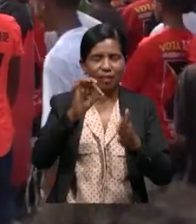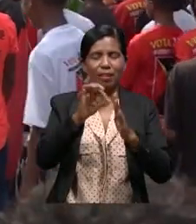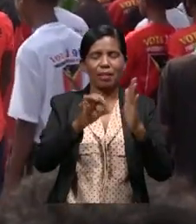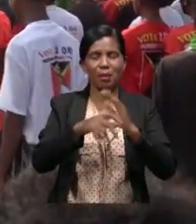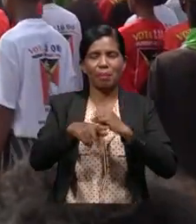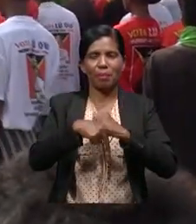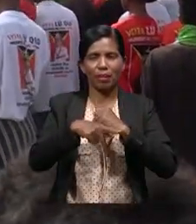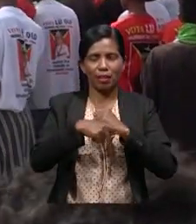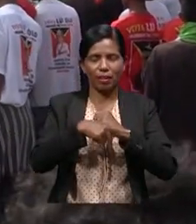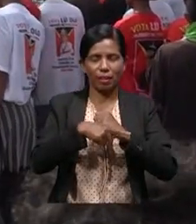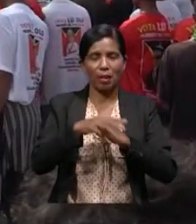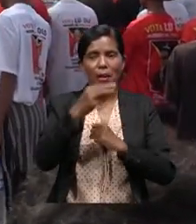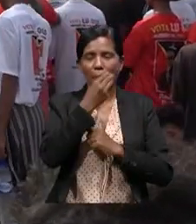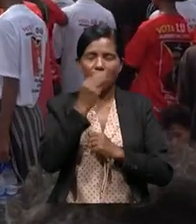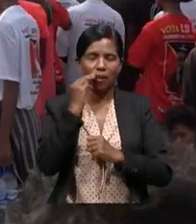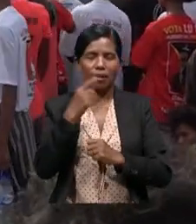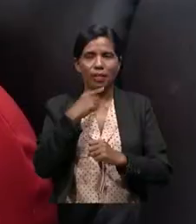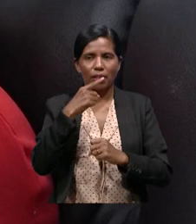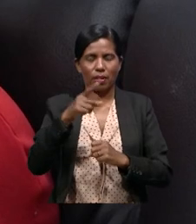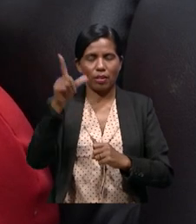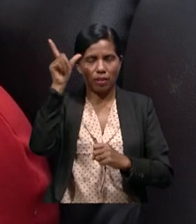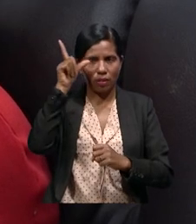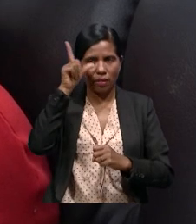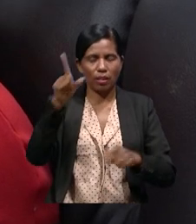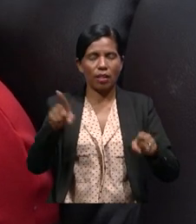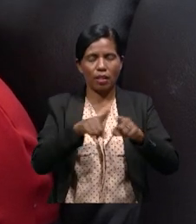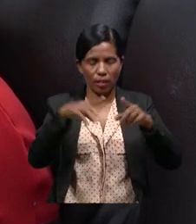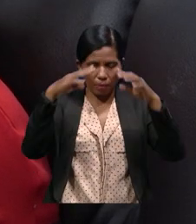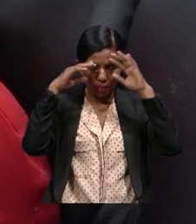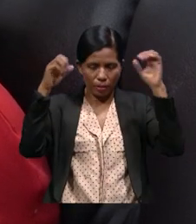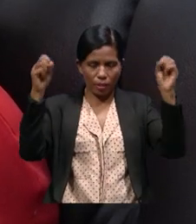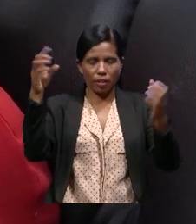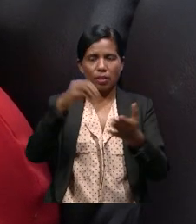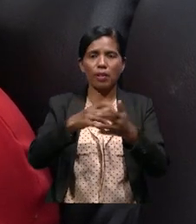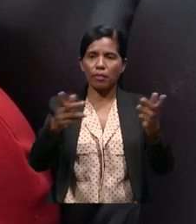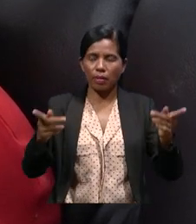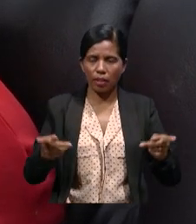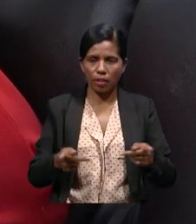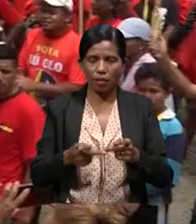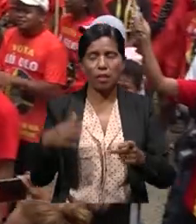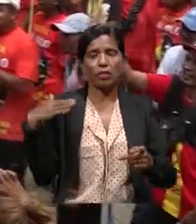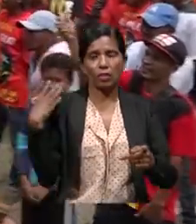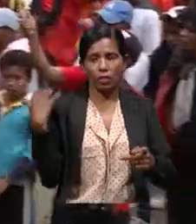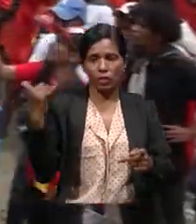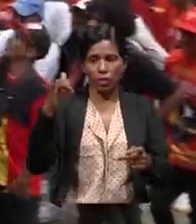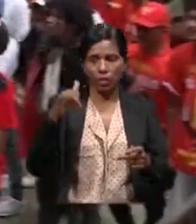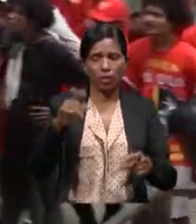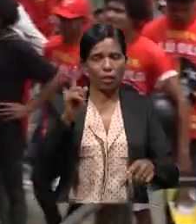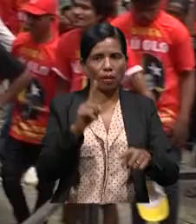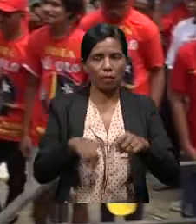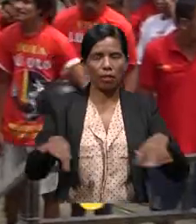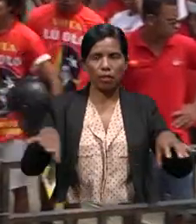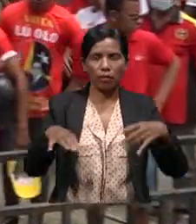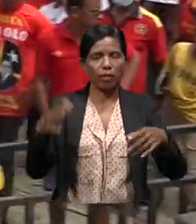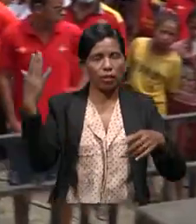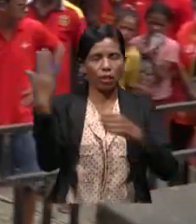Mari Bin Amudi Alkatiri Hateten, Francisco Guterres Luolo, sai presidente, sai cria condição mos, ba jovem sira, atu labele ba servisu hotu